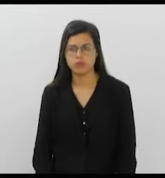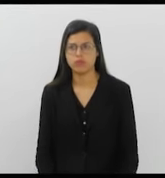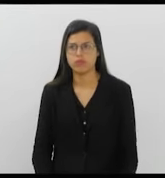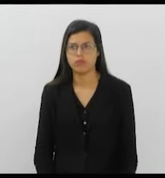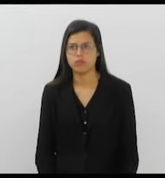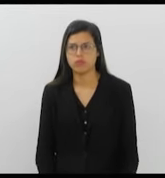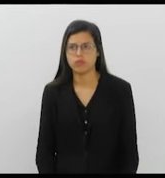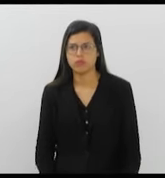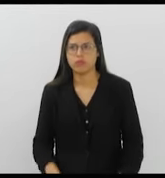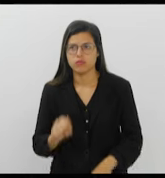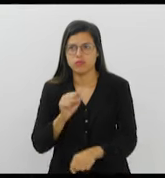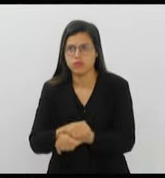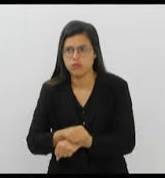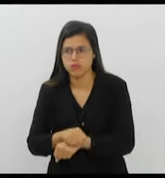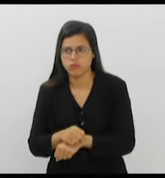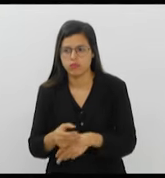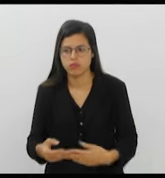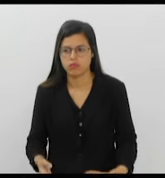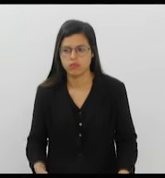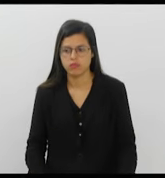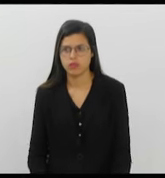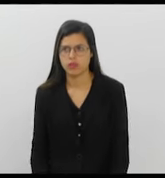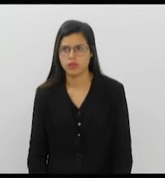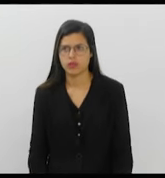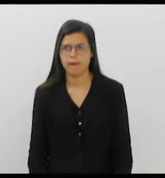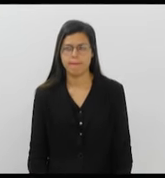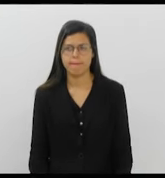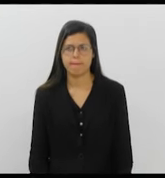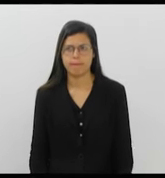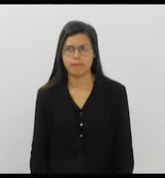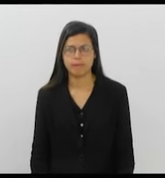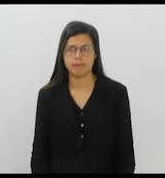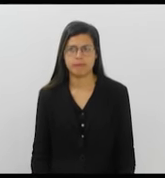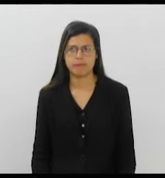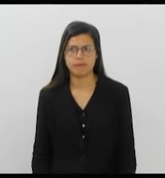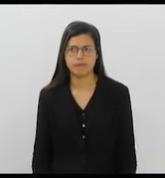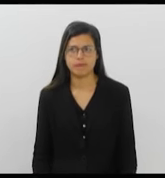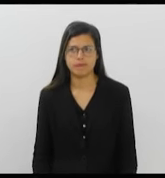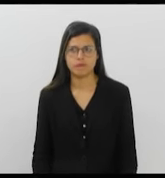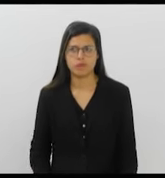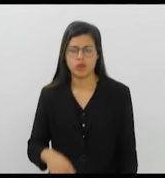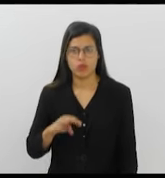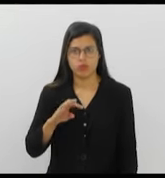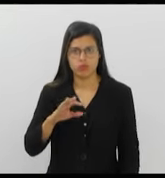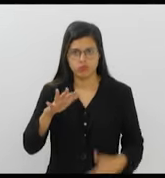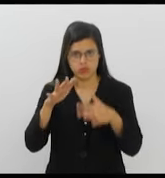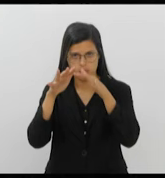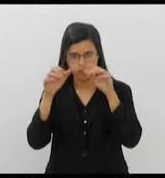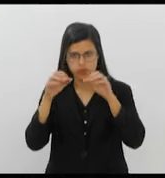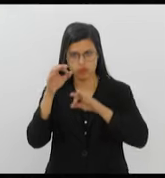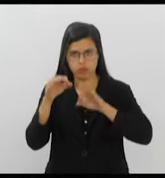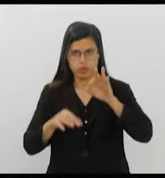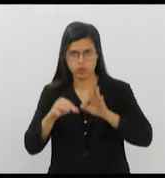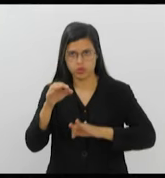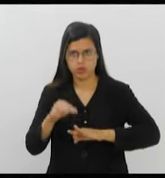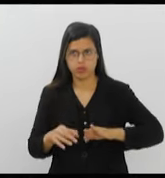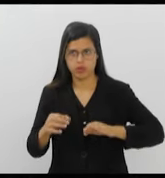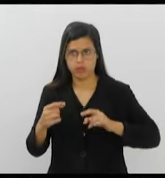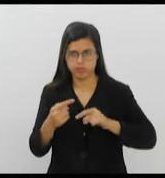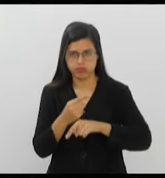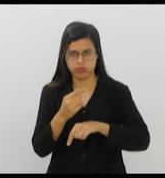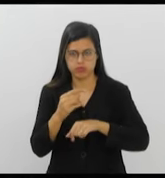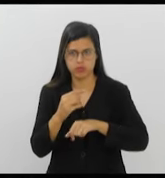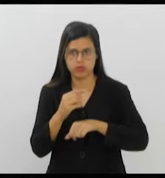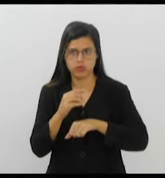Faço uma pausa e um interregno. Quando o TJ declarou a inconstitucionalidade,